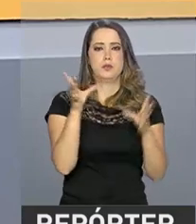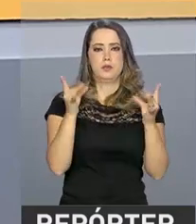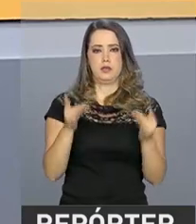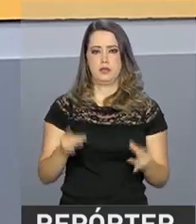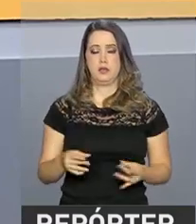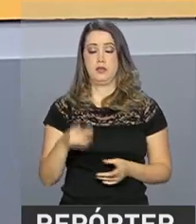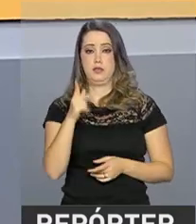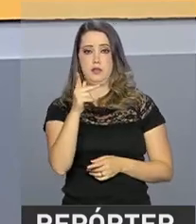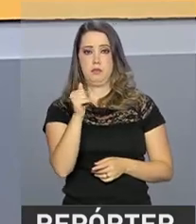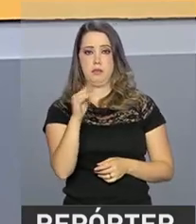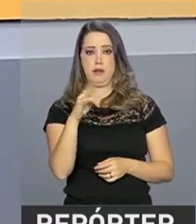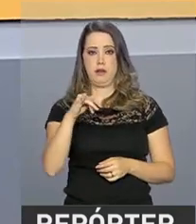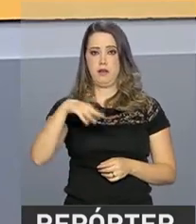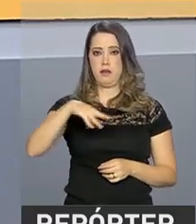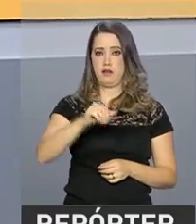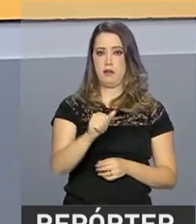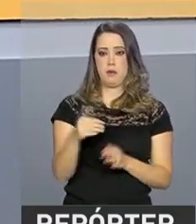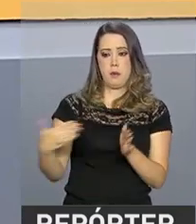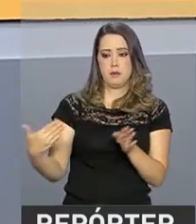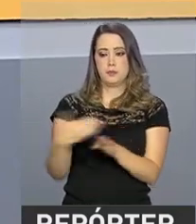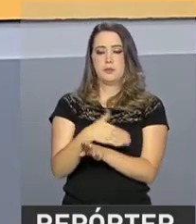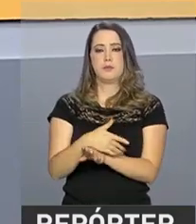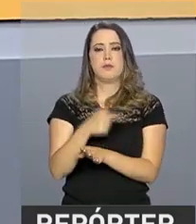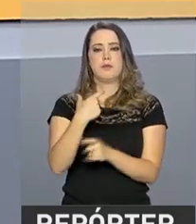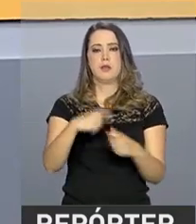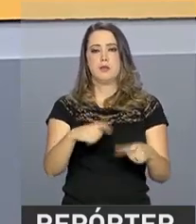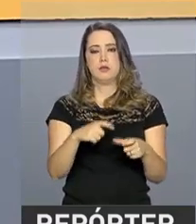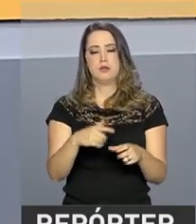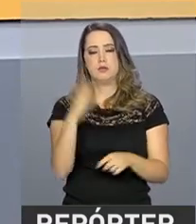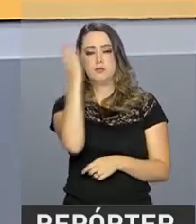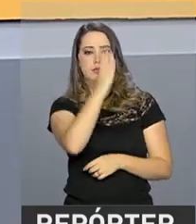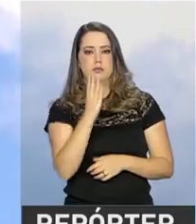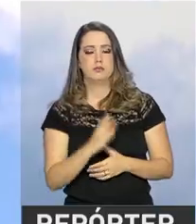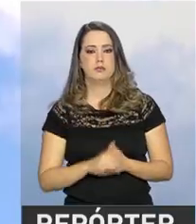a cidade que é a porta de entrada dos venezuelanos